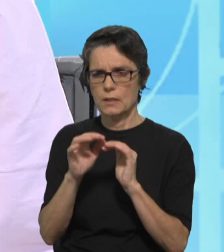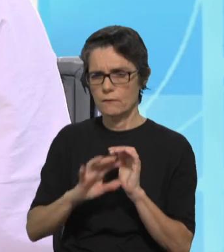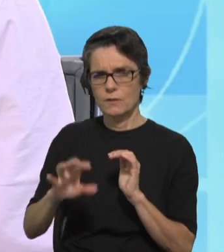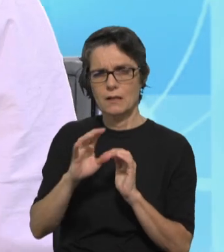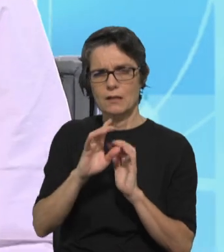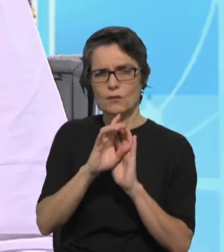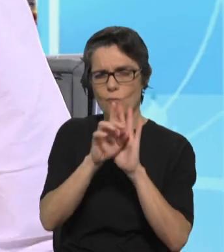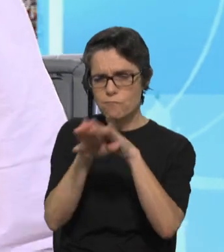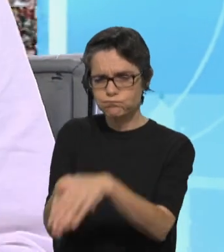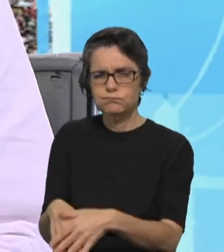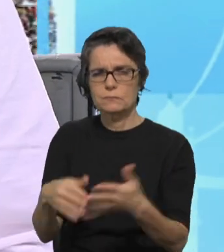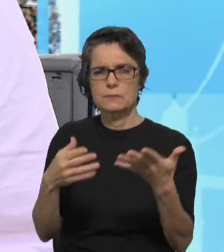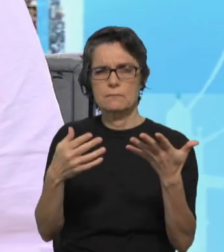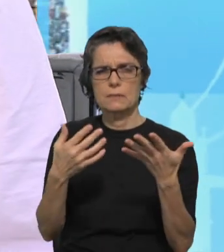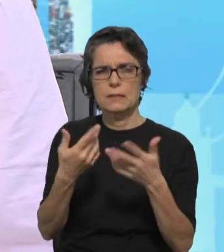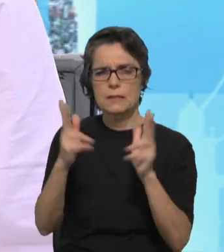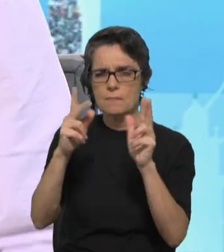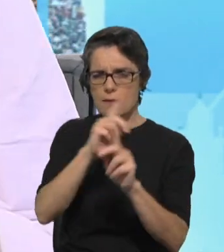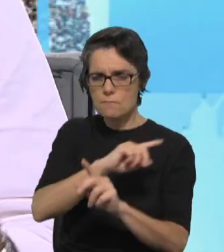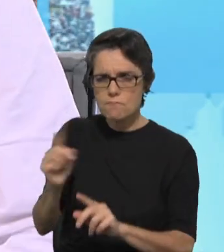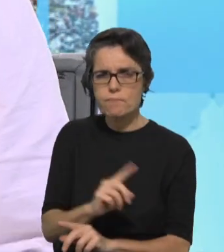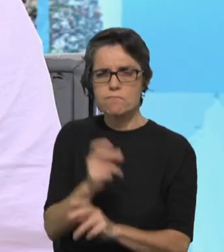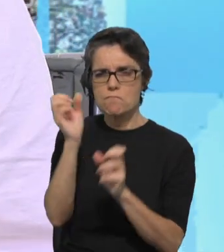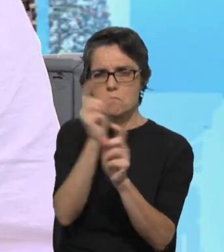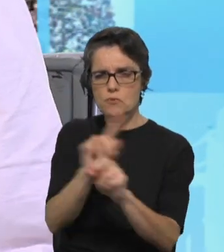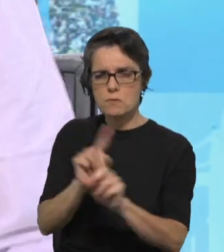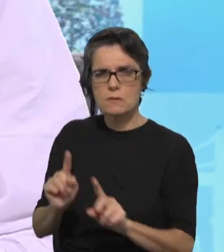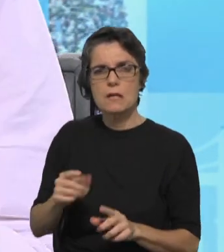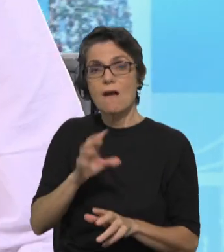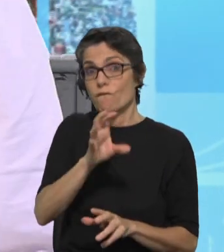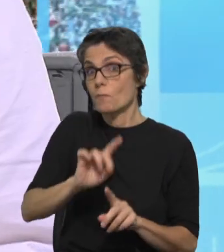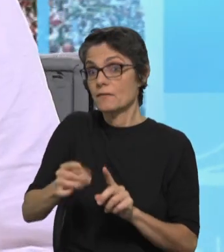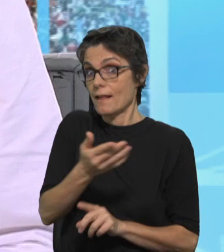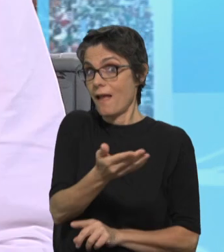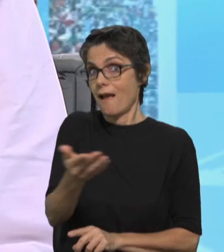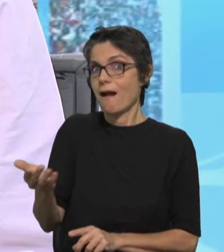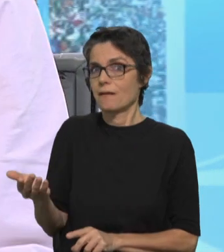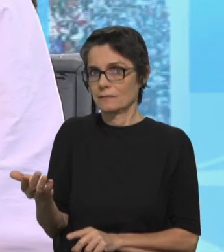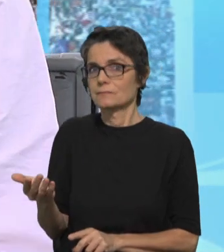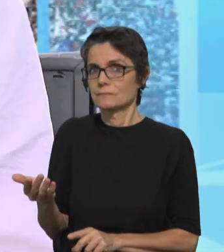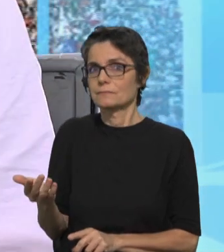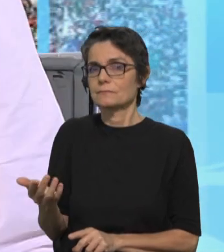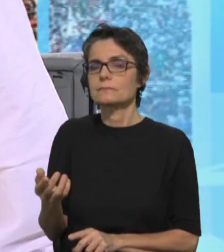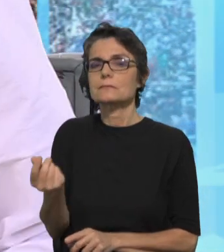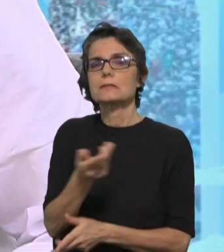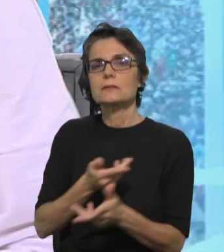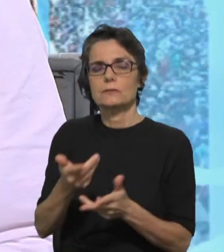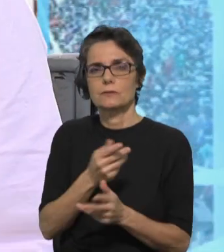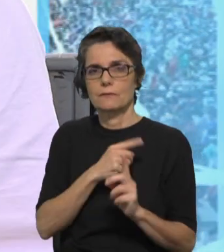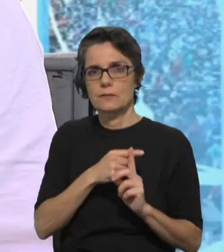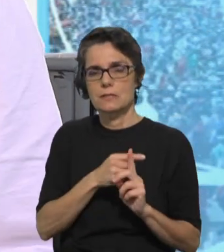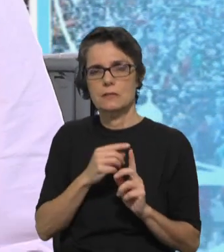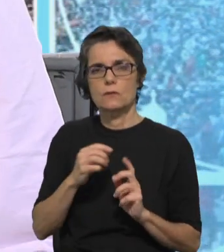de retirar liberdades e isto varia, obviamente, um pouco por todo o mundo, não é? A Economia de Francisco é um movimento global e, portanto,